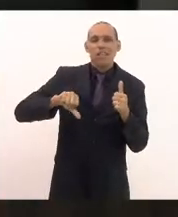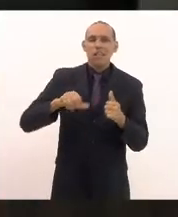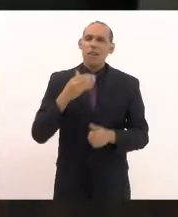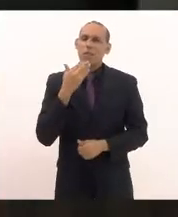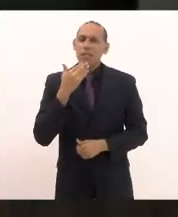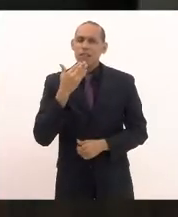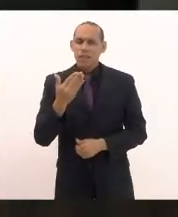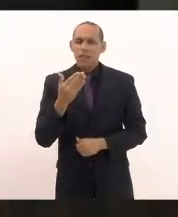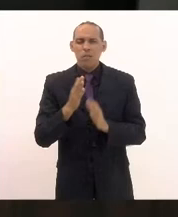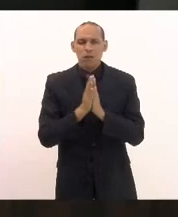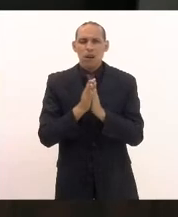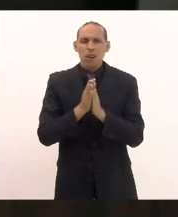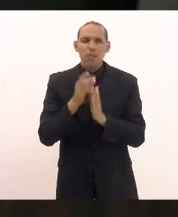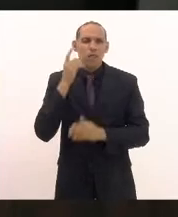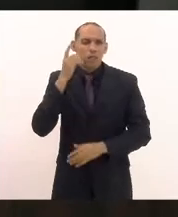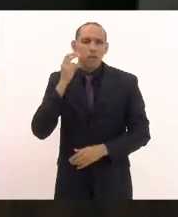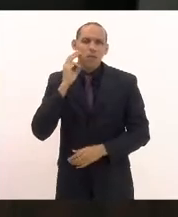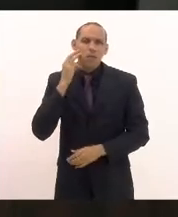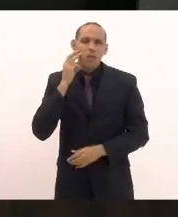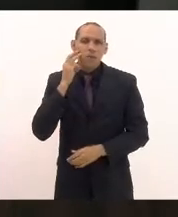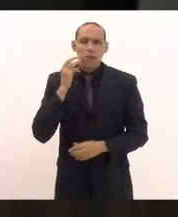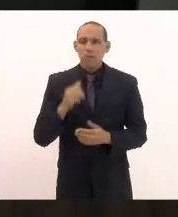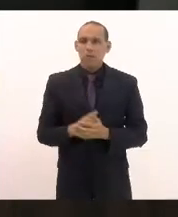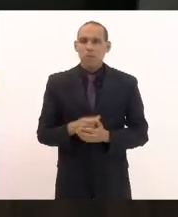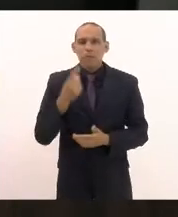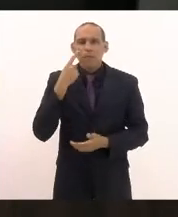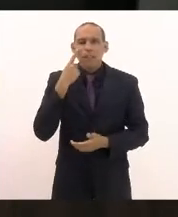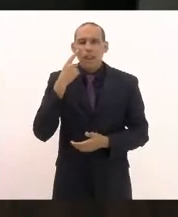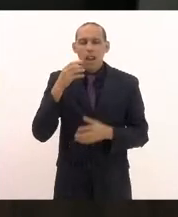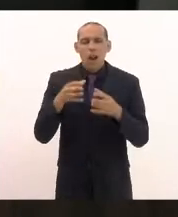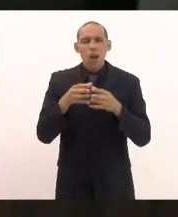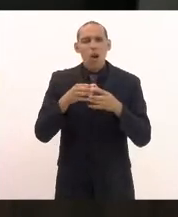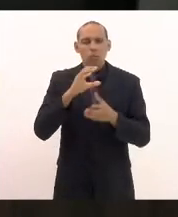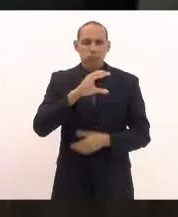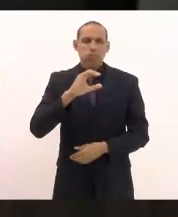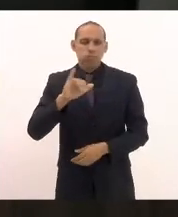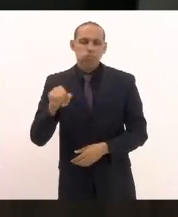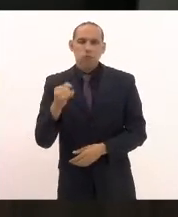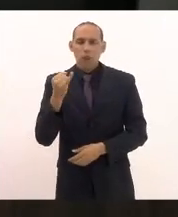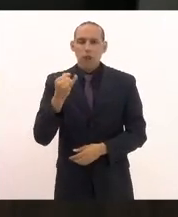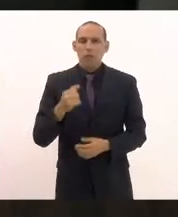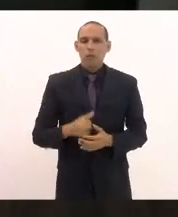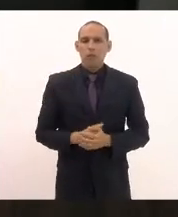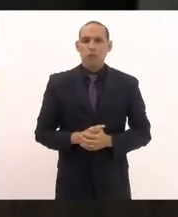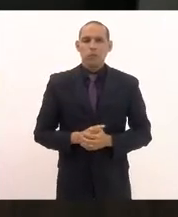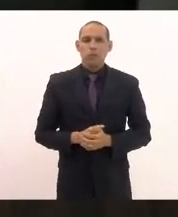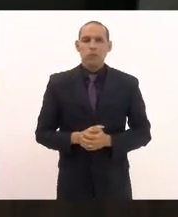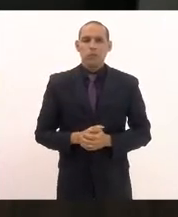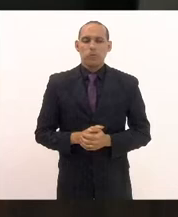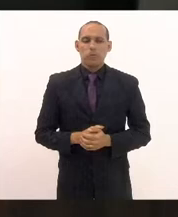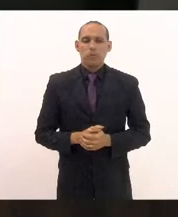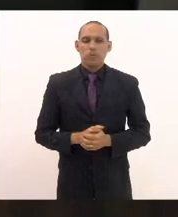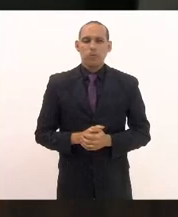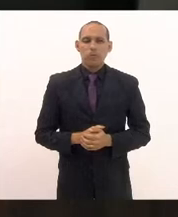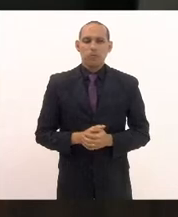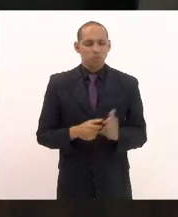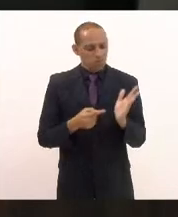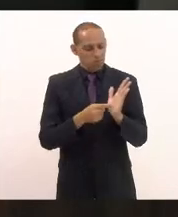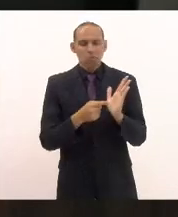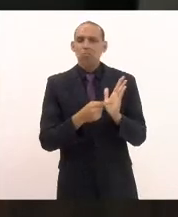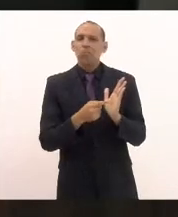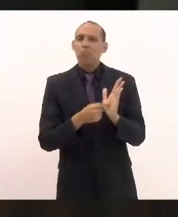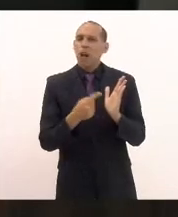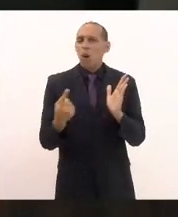Pediria ali, deputado Valdec, para ver com o pessoal da Comissão de Constituição e Justiça, que ela aparece aqui como